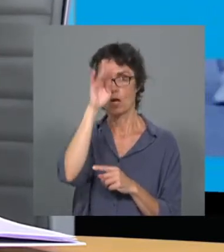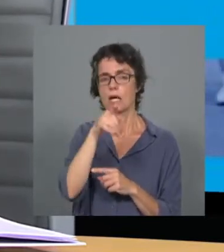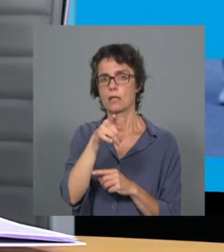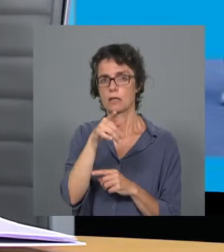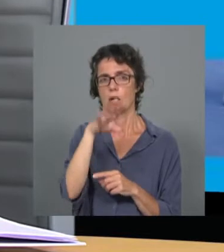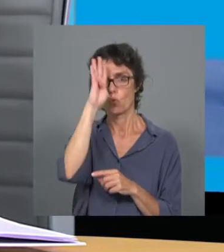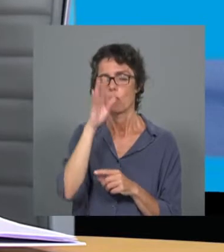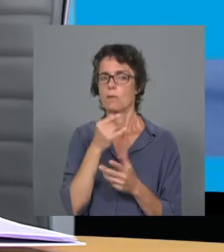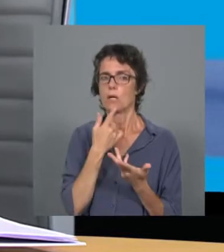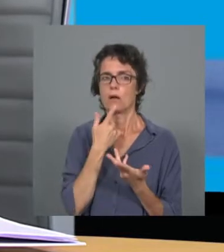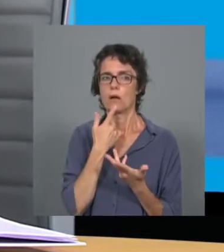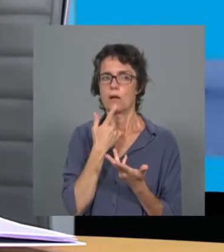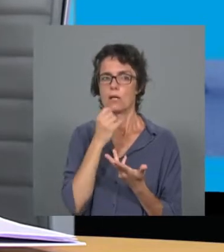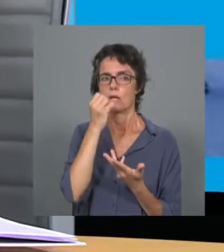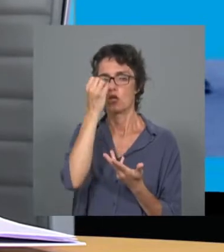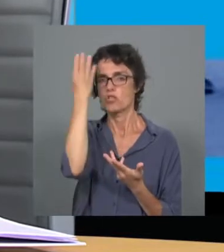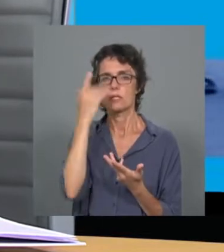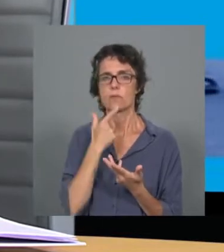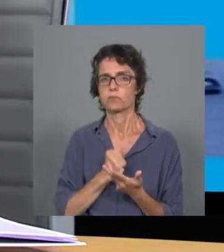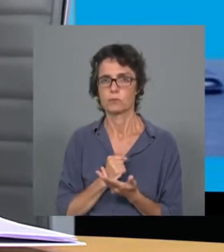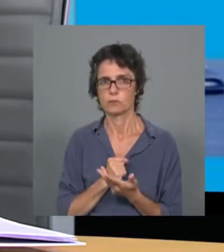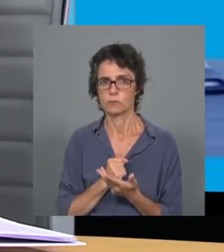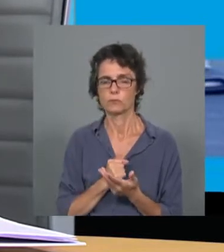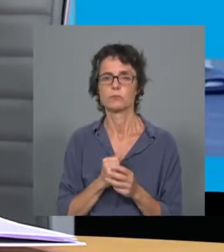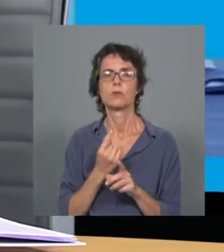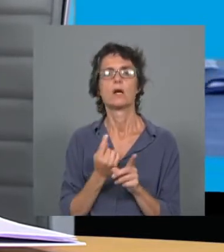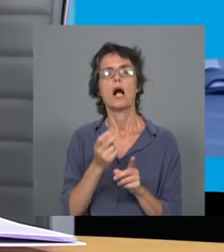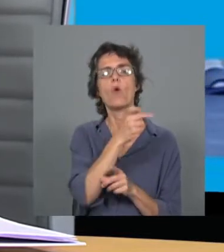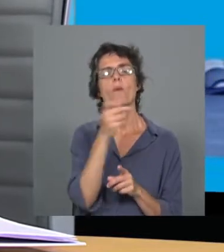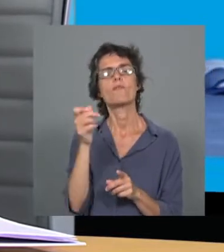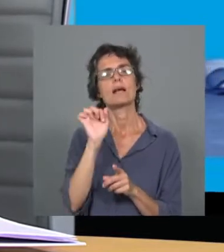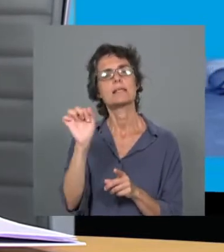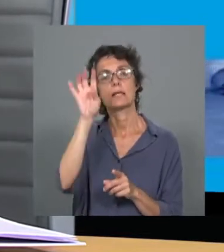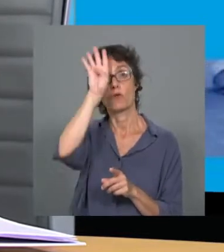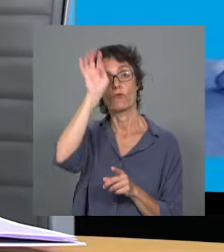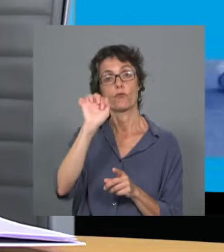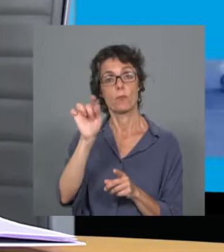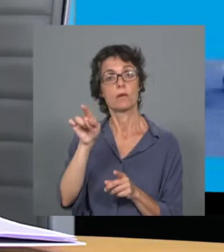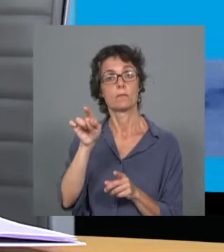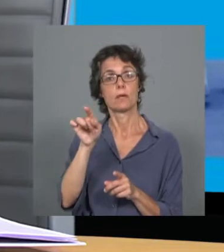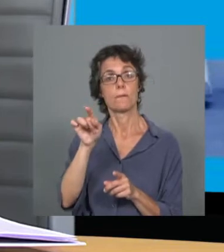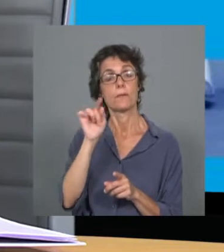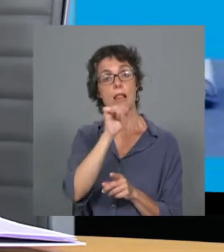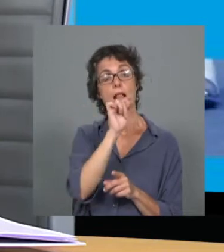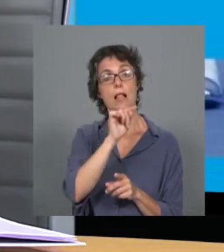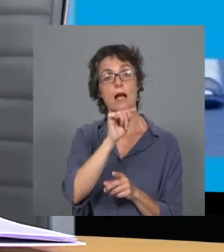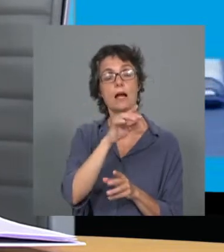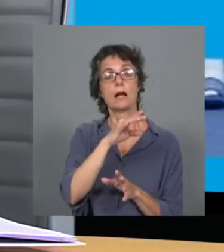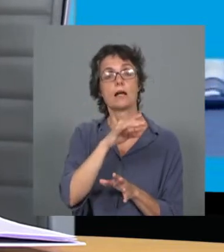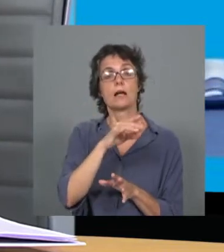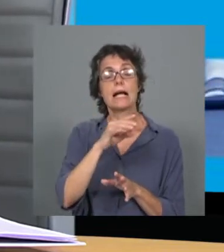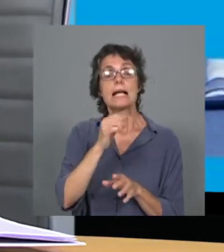e há uma frase muito bonita que o Papa, num discurso que o Papa teve na cidade de